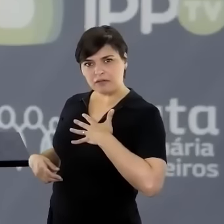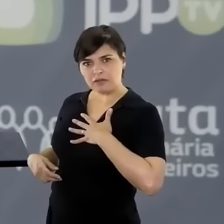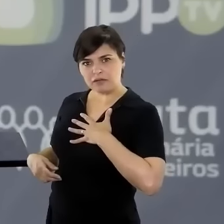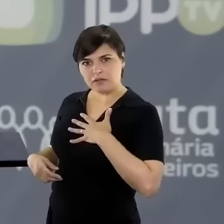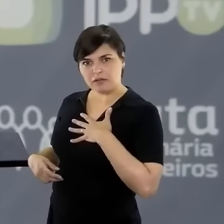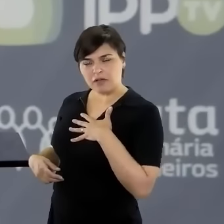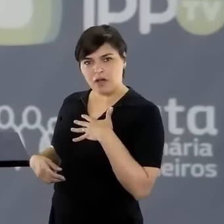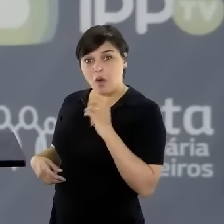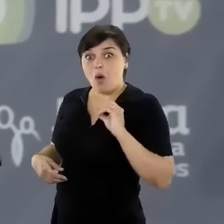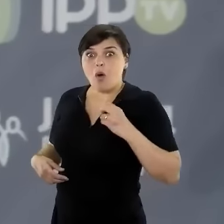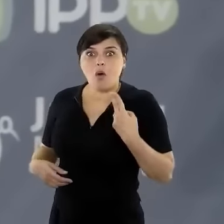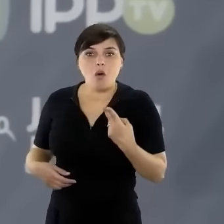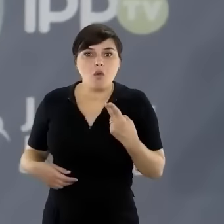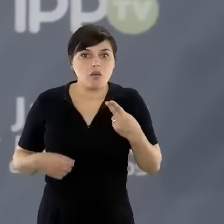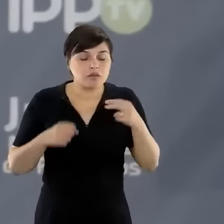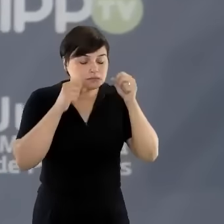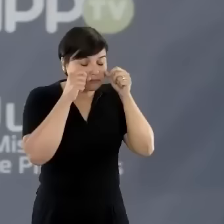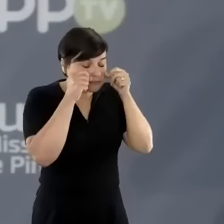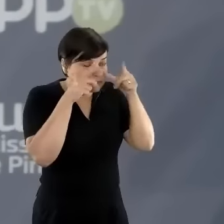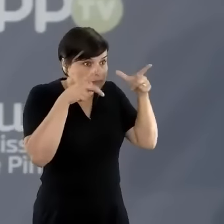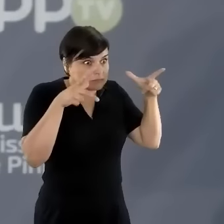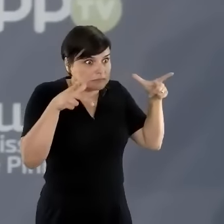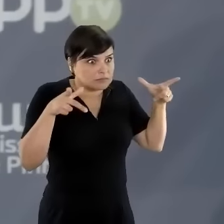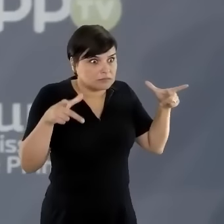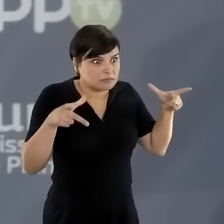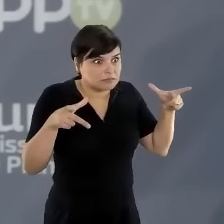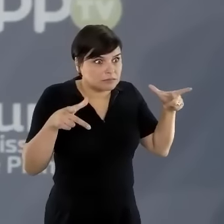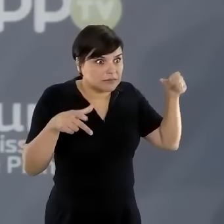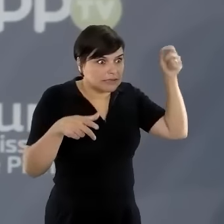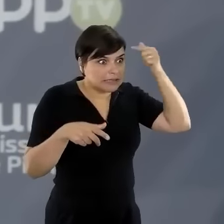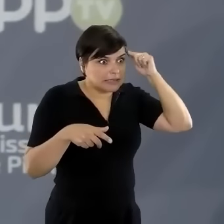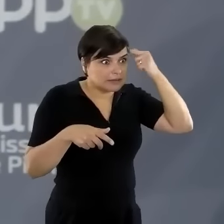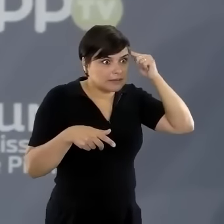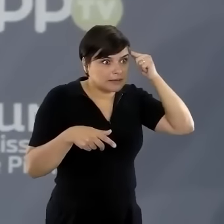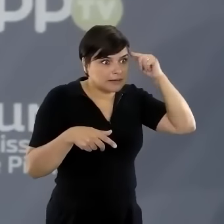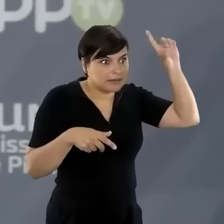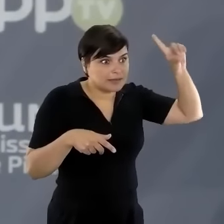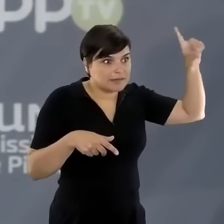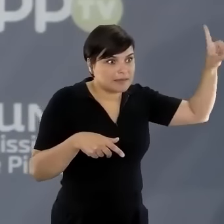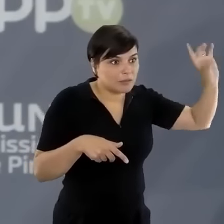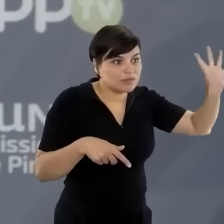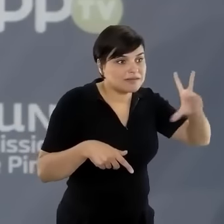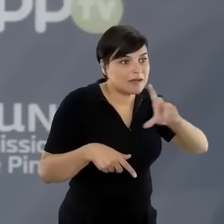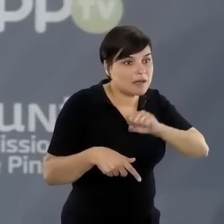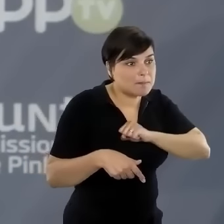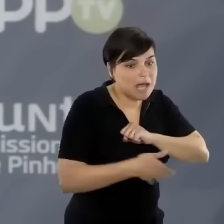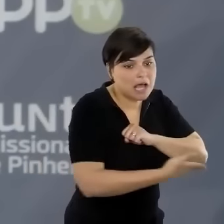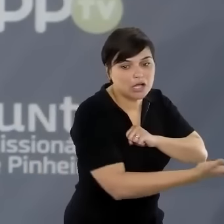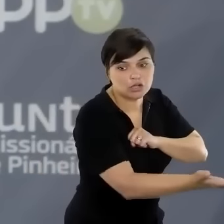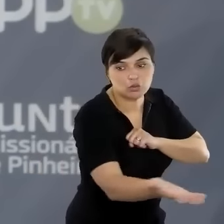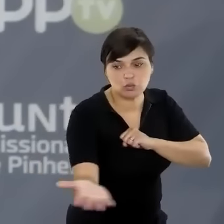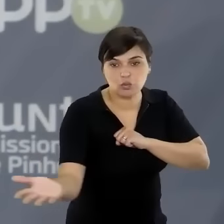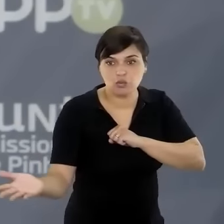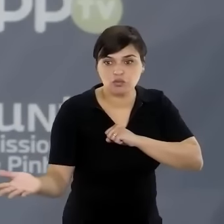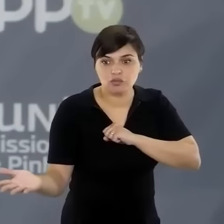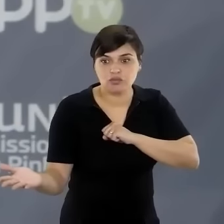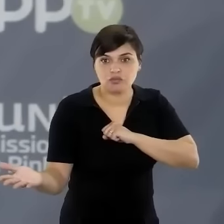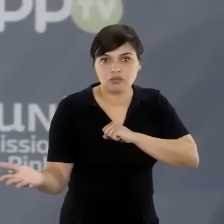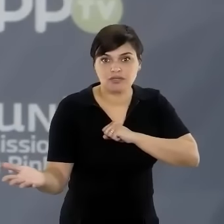abrir o campo da visão e entender que Deus ama a todos e que Deus nos